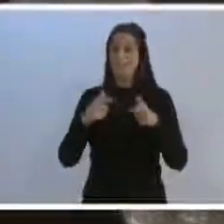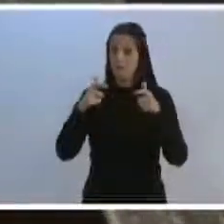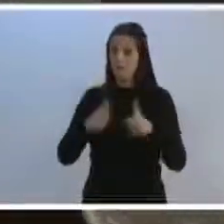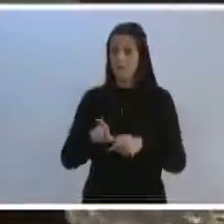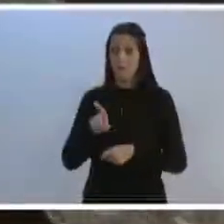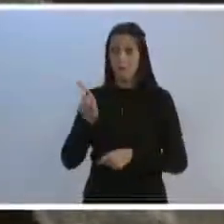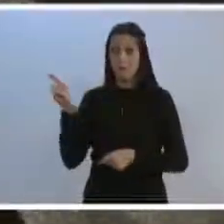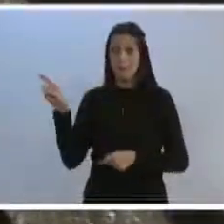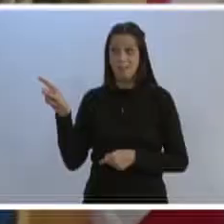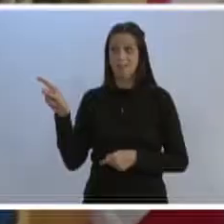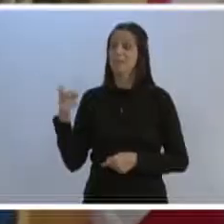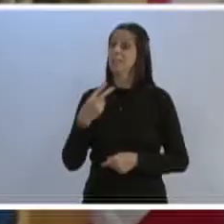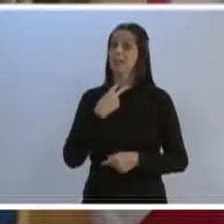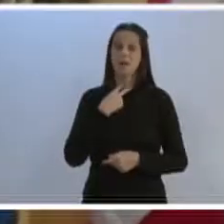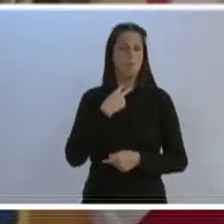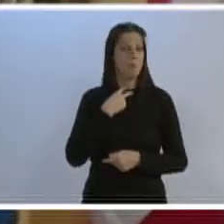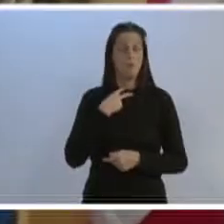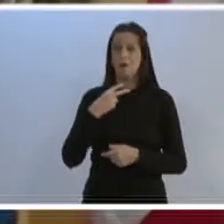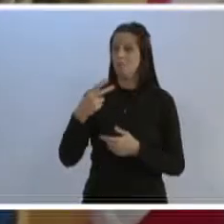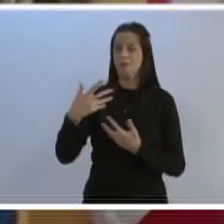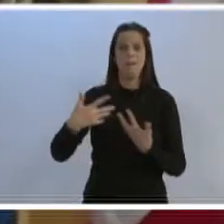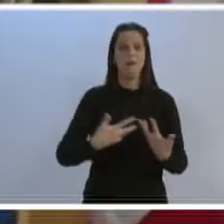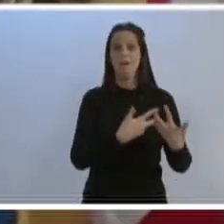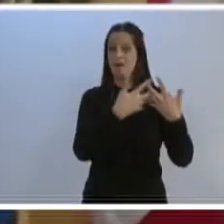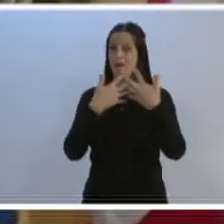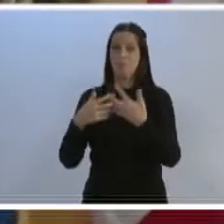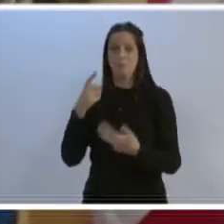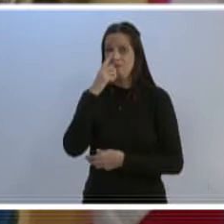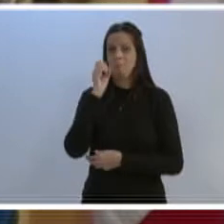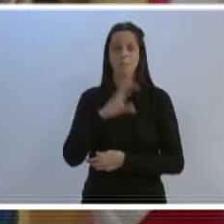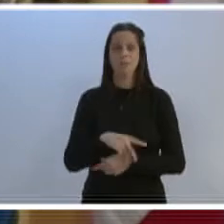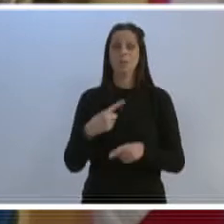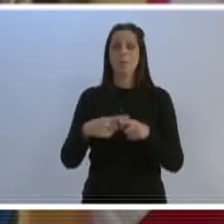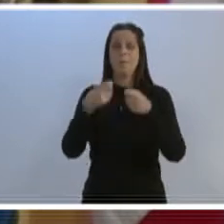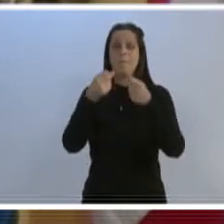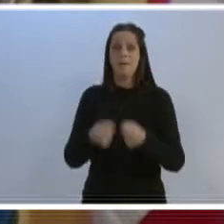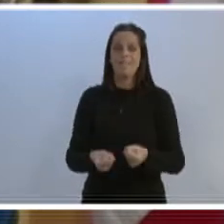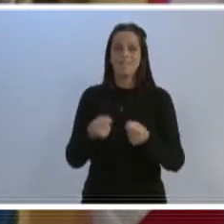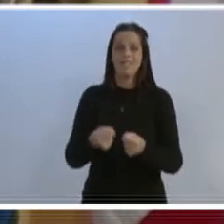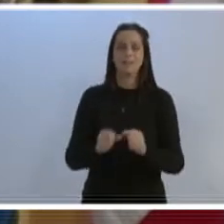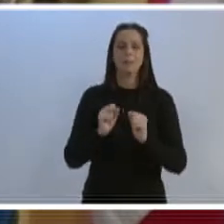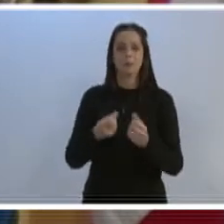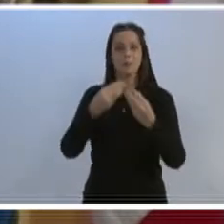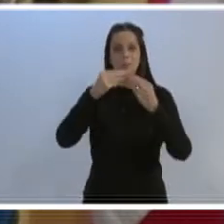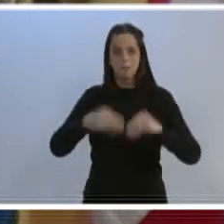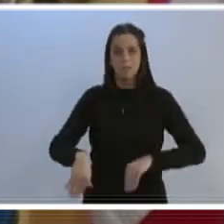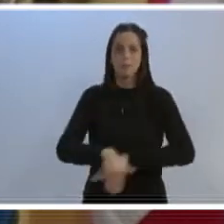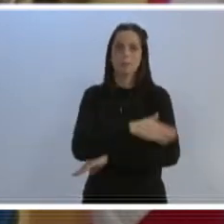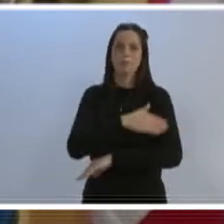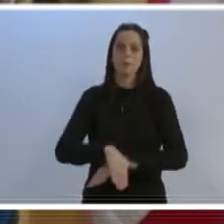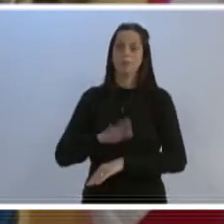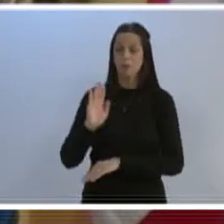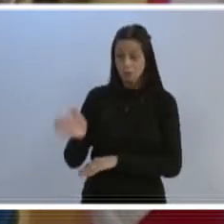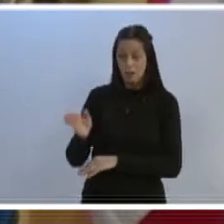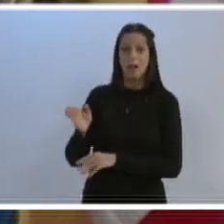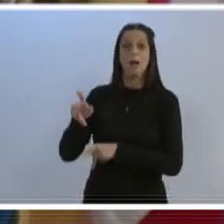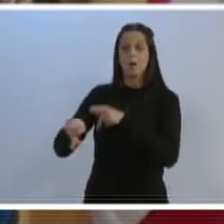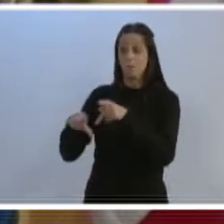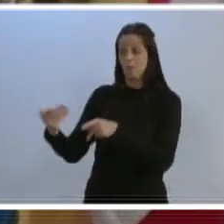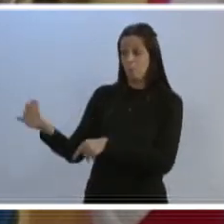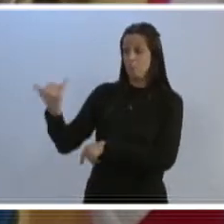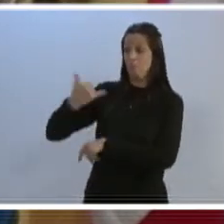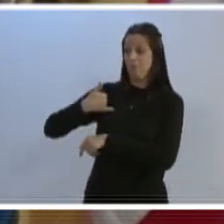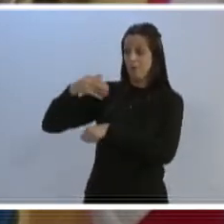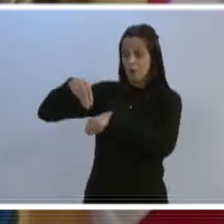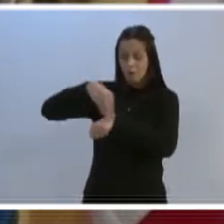e nós vamos fazer reverberar aí o pedido o anseio da população e vamos novamente conversar com o prefeito tem uma